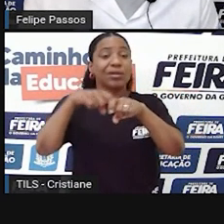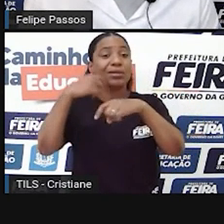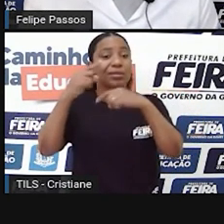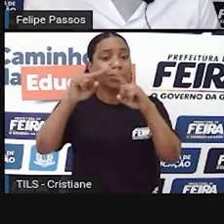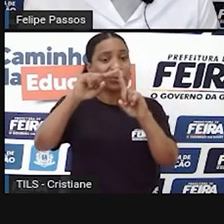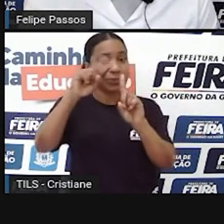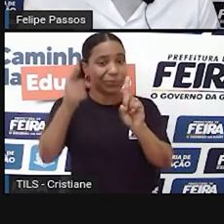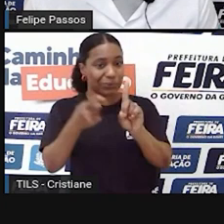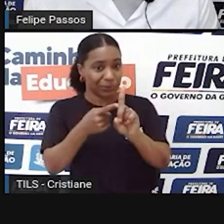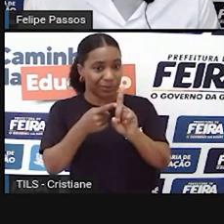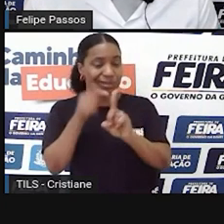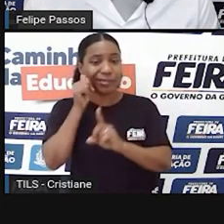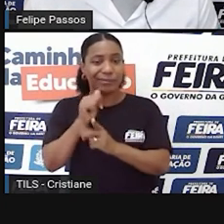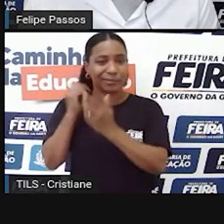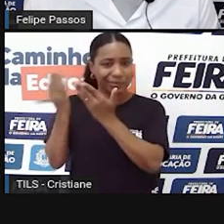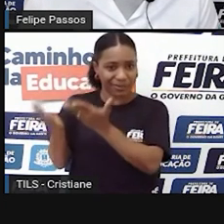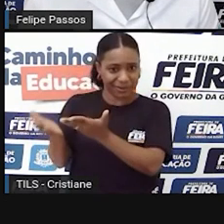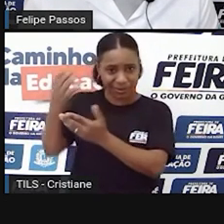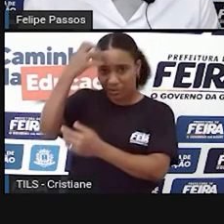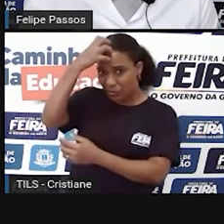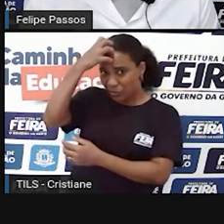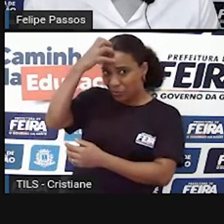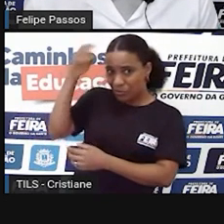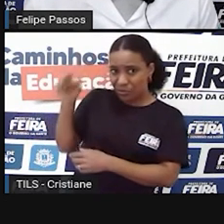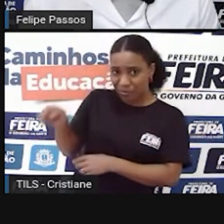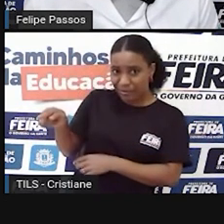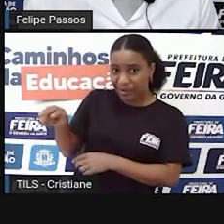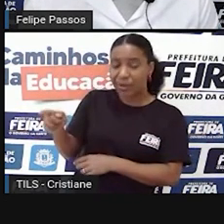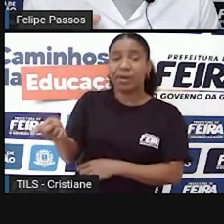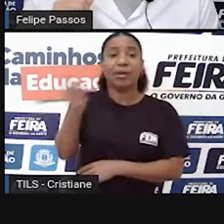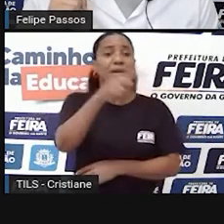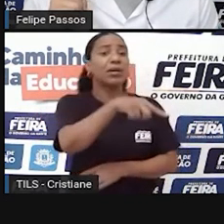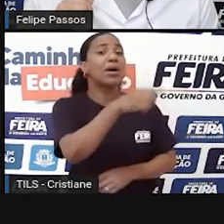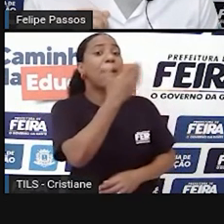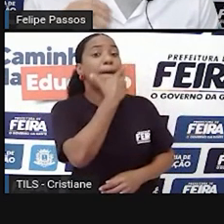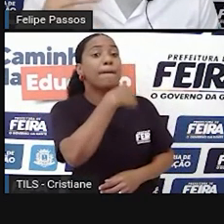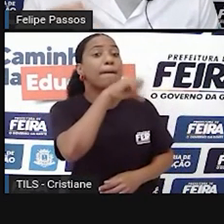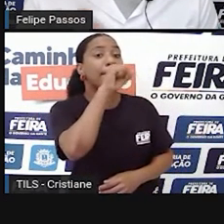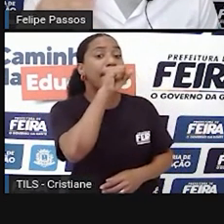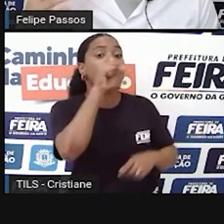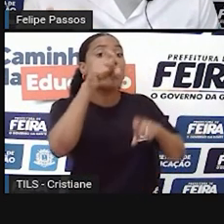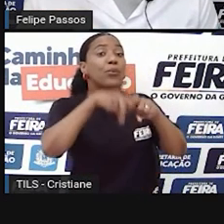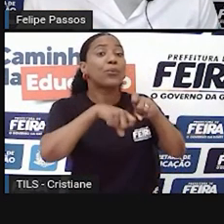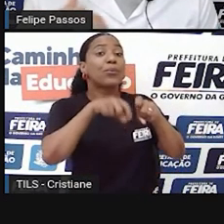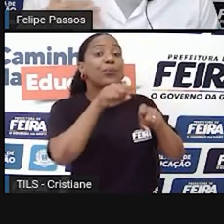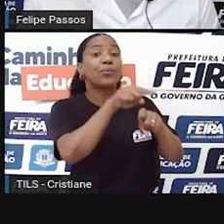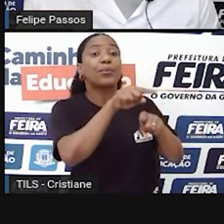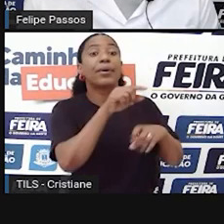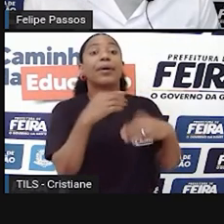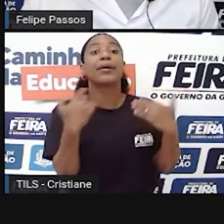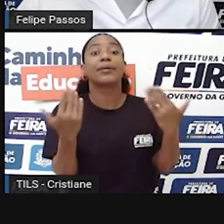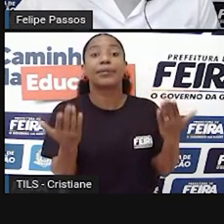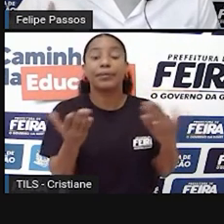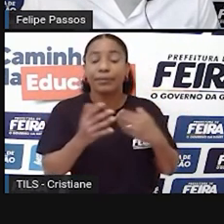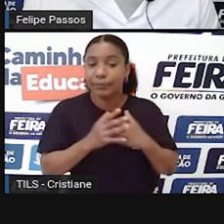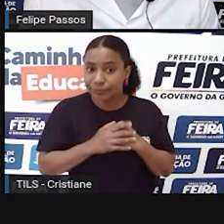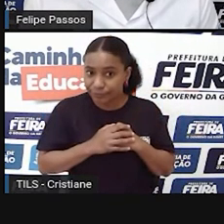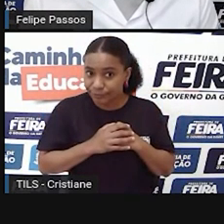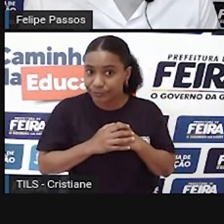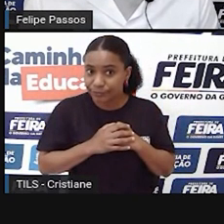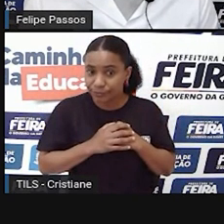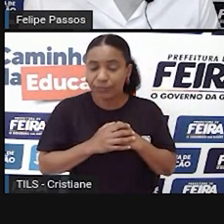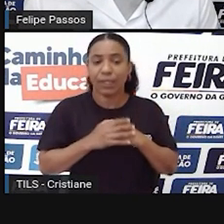culpa cai só na adolescente menina, né? E o pai, cadê ele, né? Então, isso é uma consequência, infelizmente, que está aí